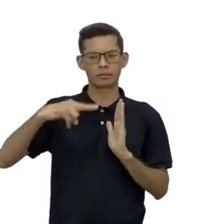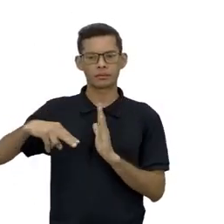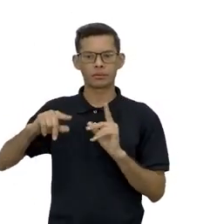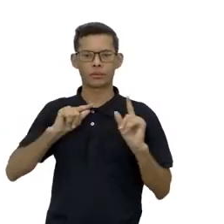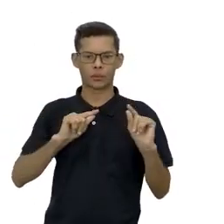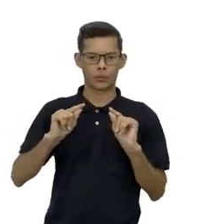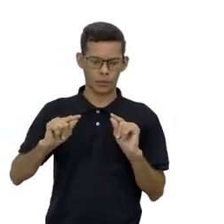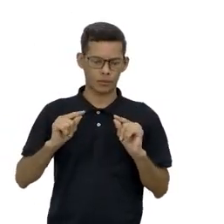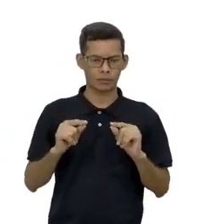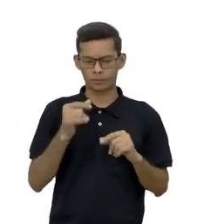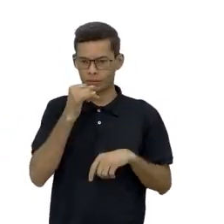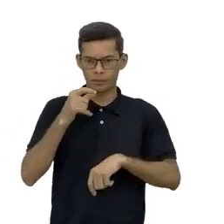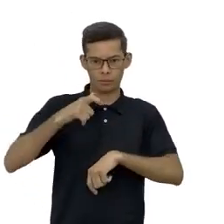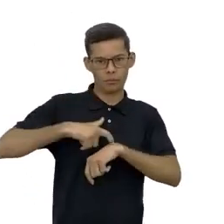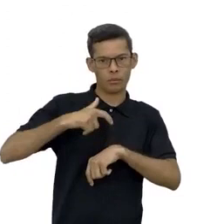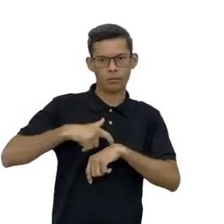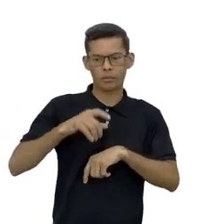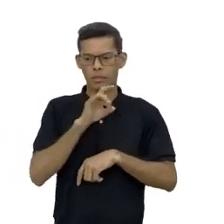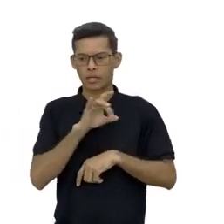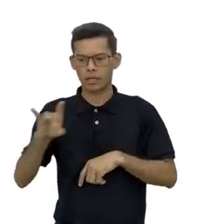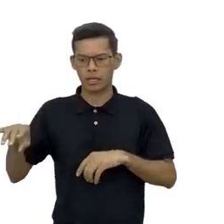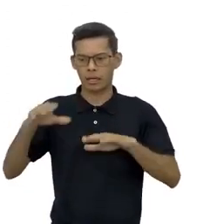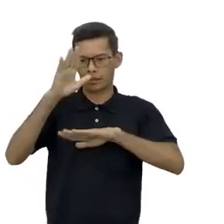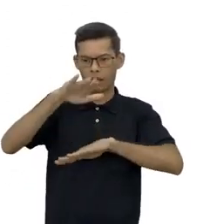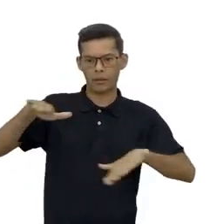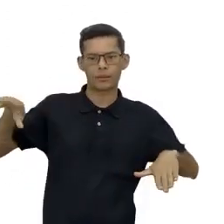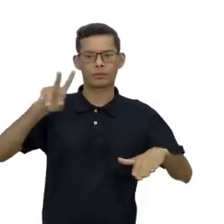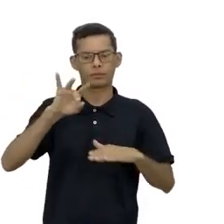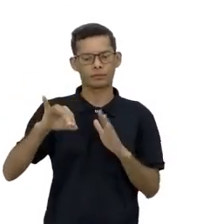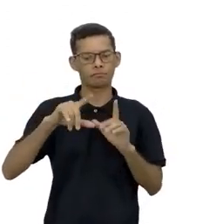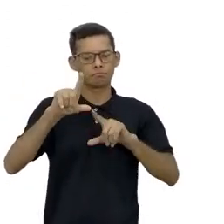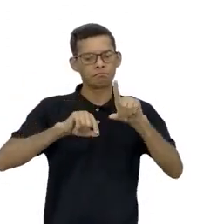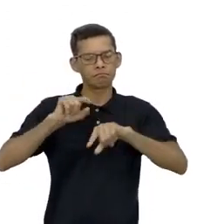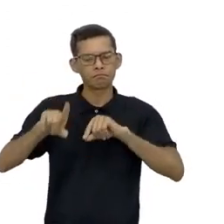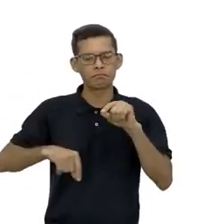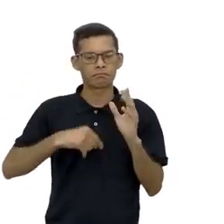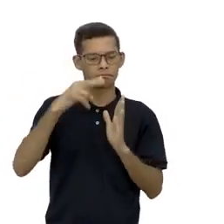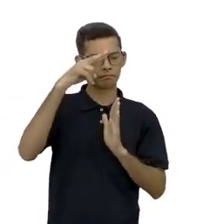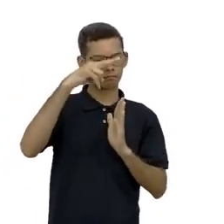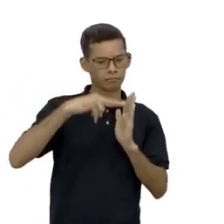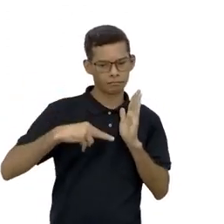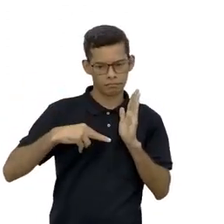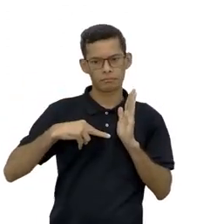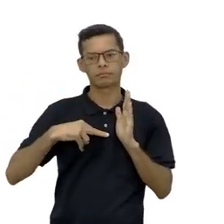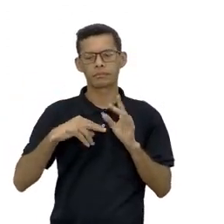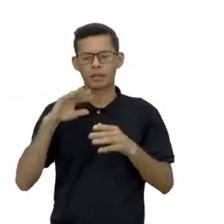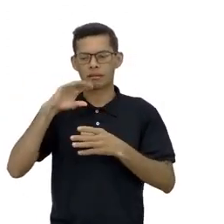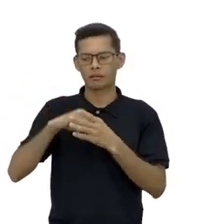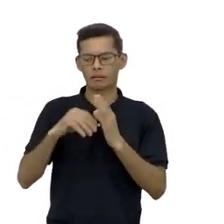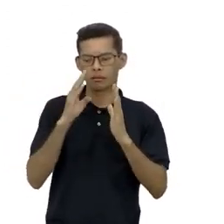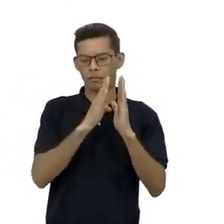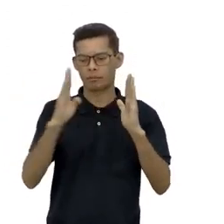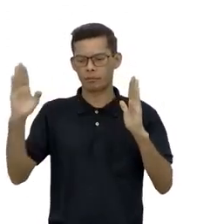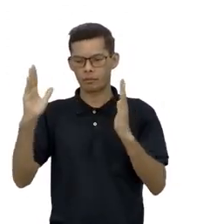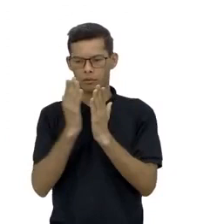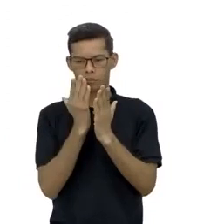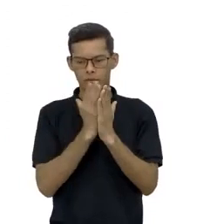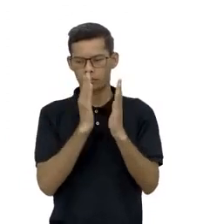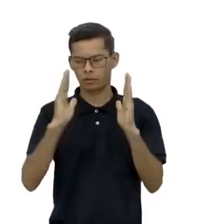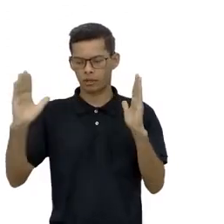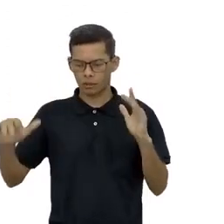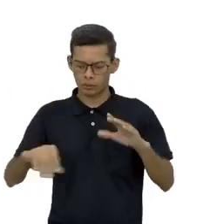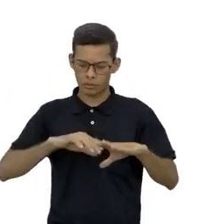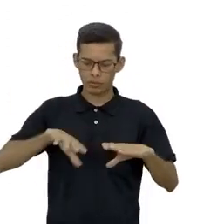os nossos leitores, estudantes, vão escolher, preferencialmente na biblioteca, na sala de leitura,